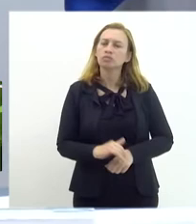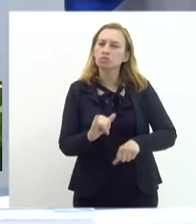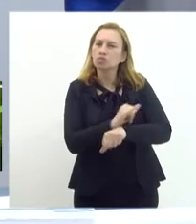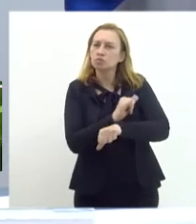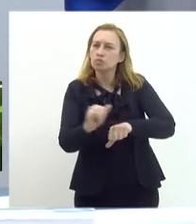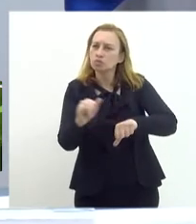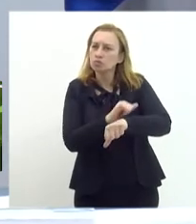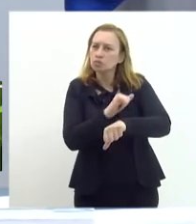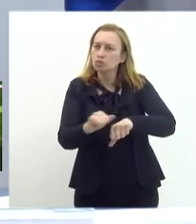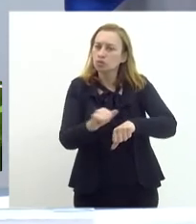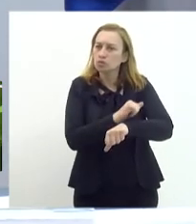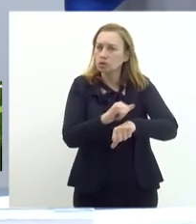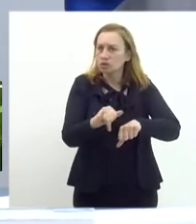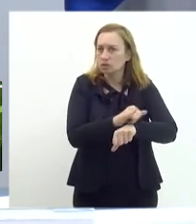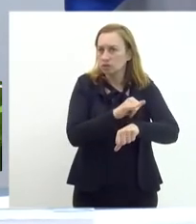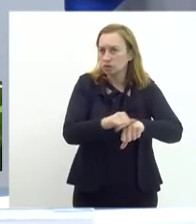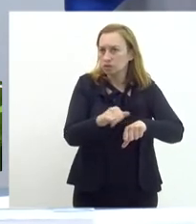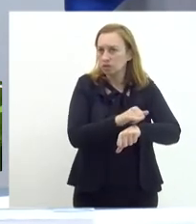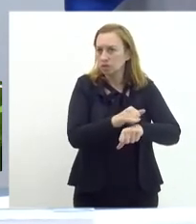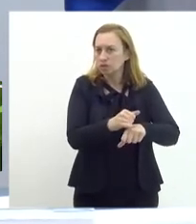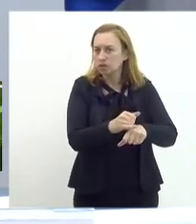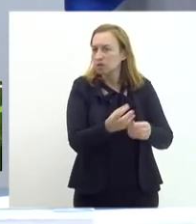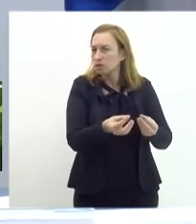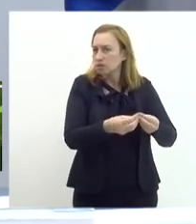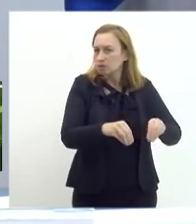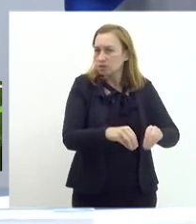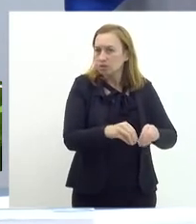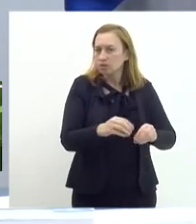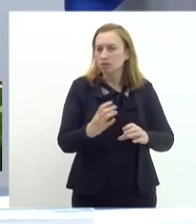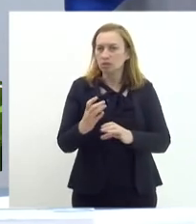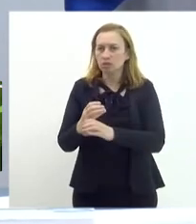Jato desmontou a engenharia nacional.